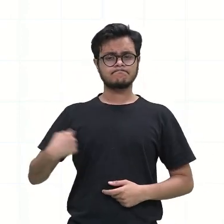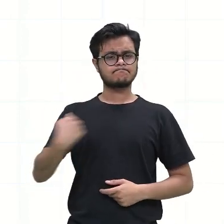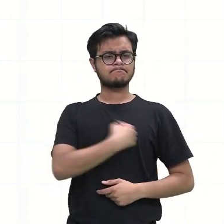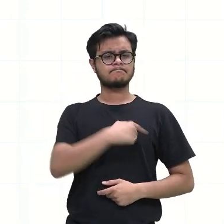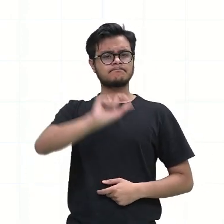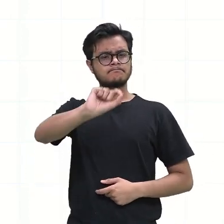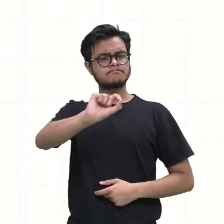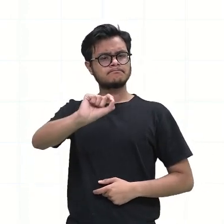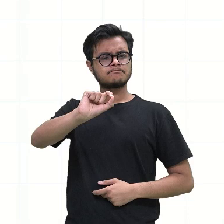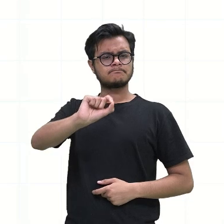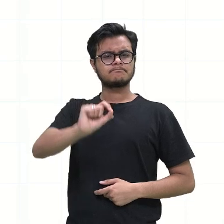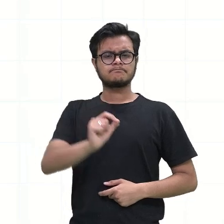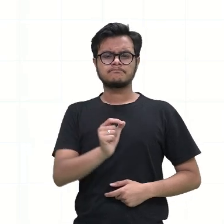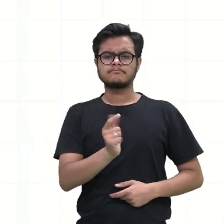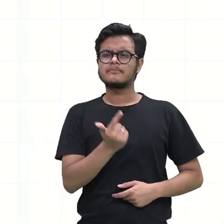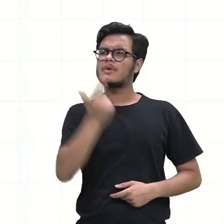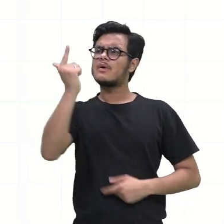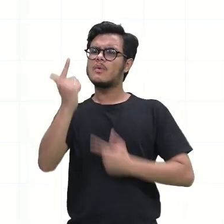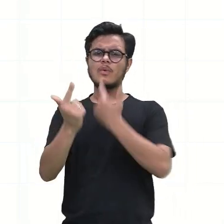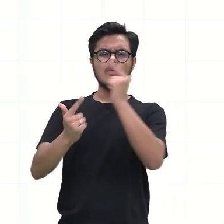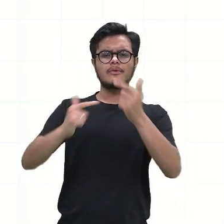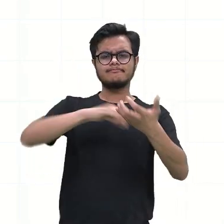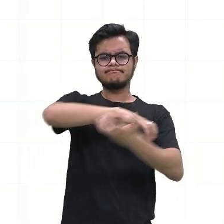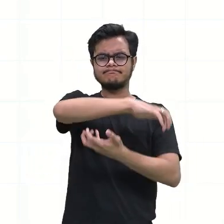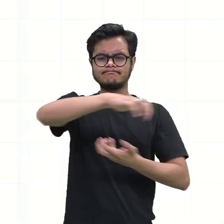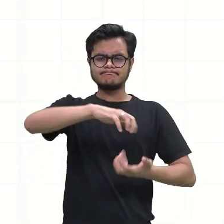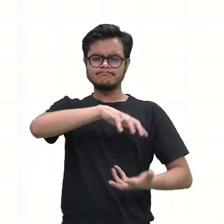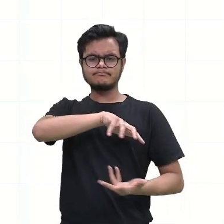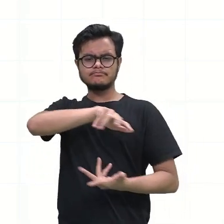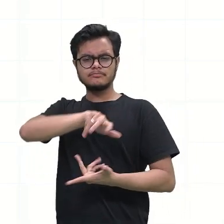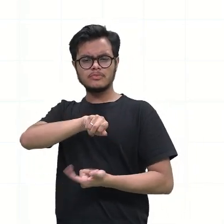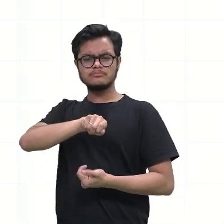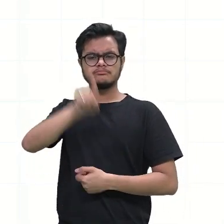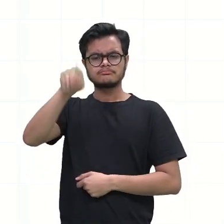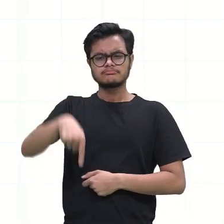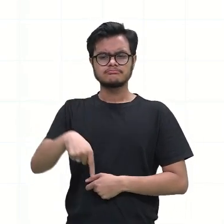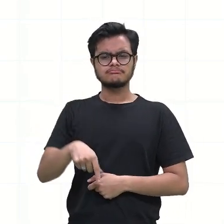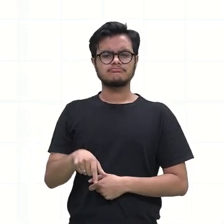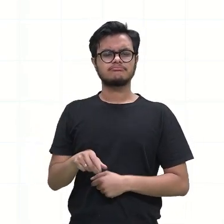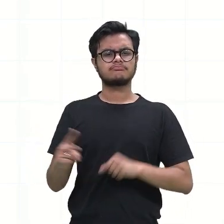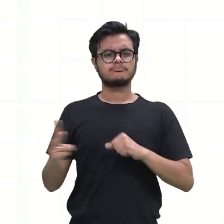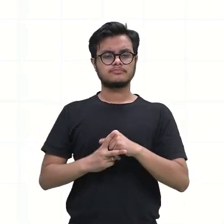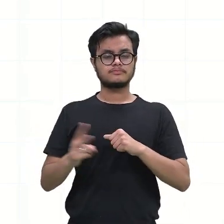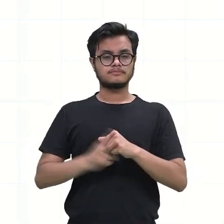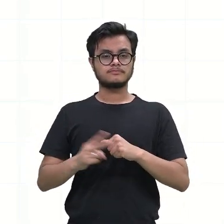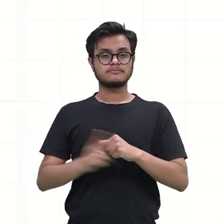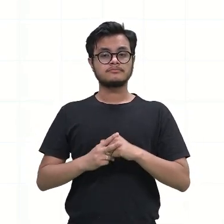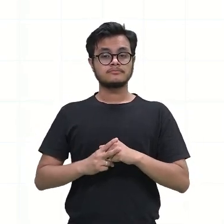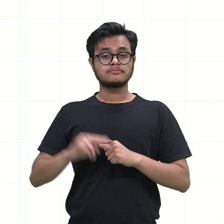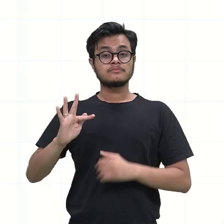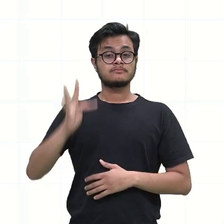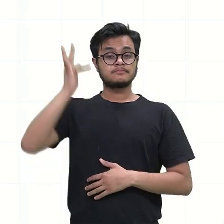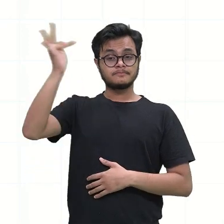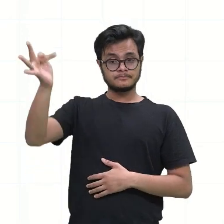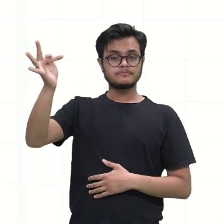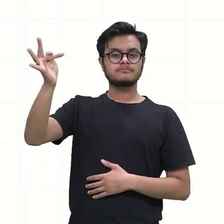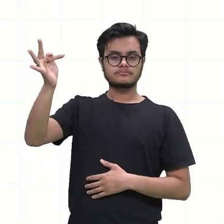olha só, outros planetas. Exprime uma ação e a localiza no futuro. Olha